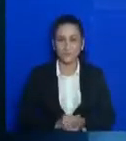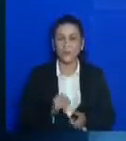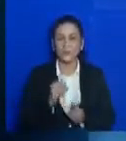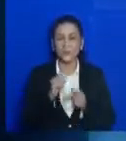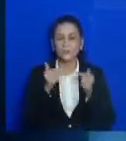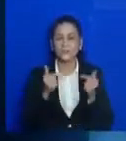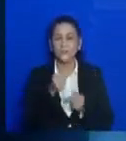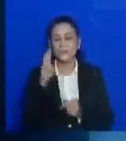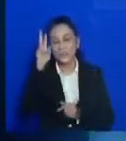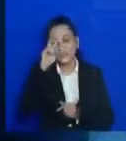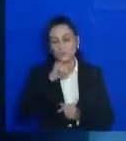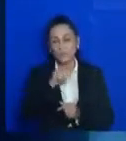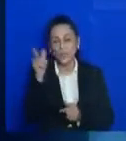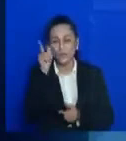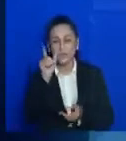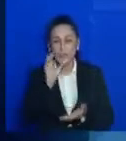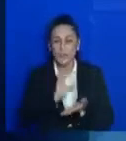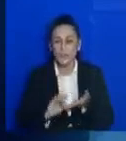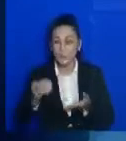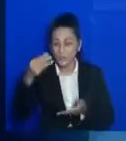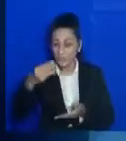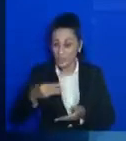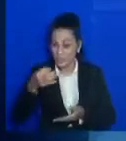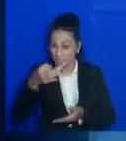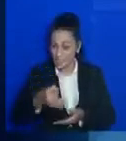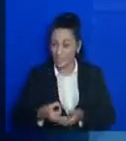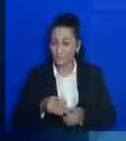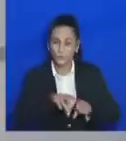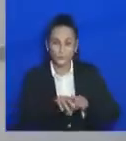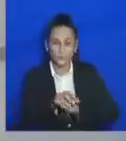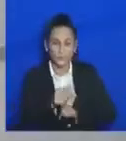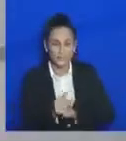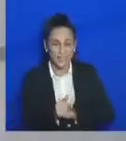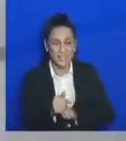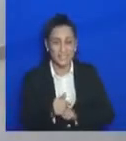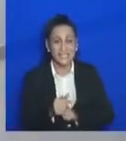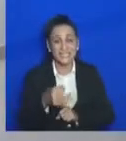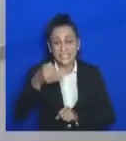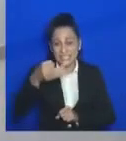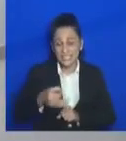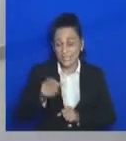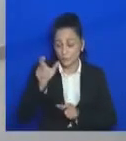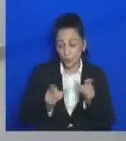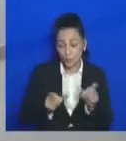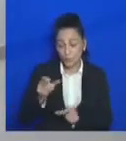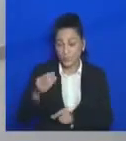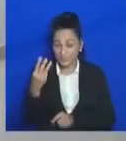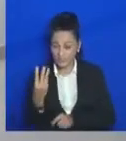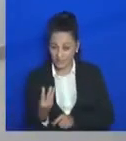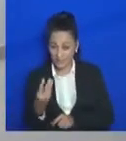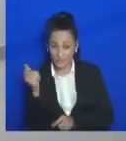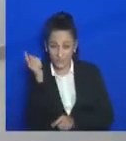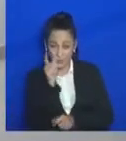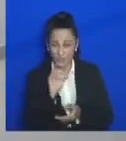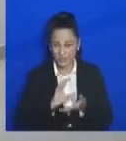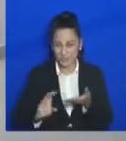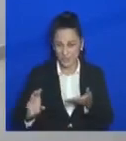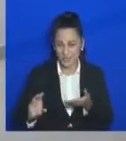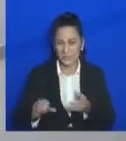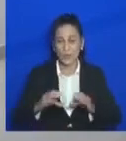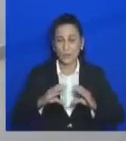Boa sorte, lembrando, você ganha a partir de 3 acertos no Super 7. Acertando 3 colunas, você ganha.